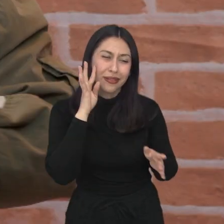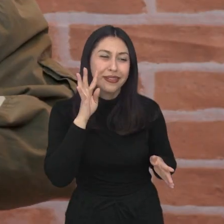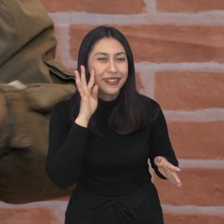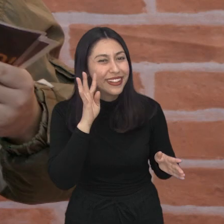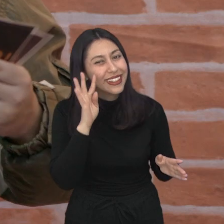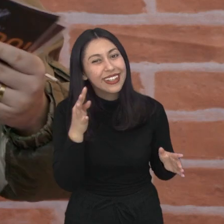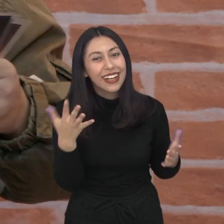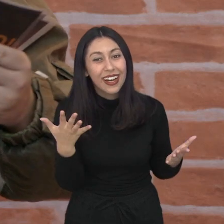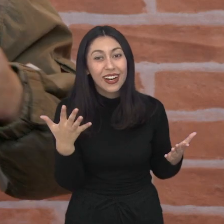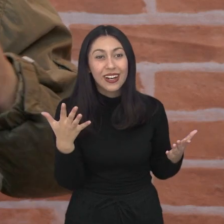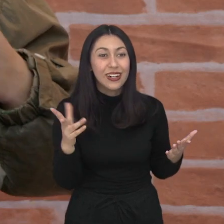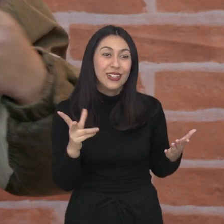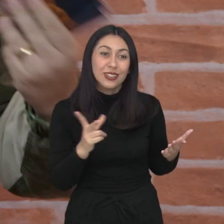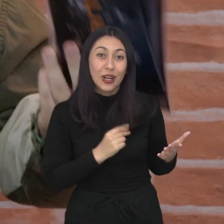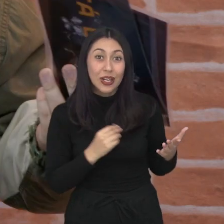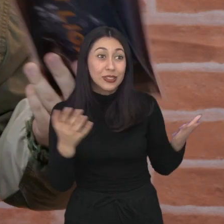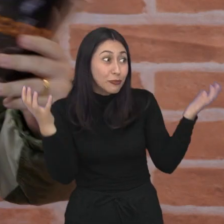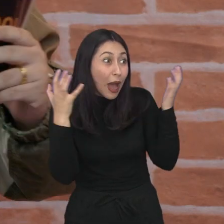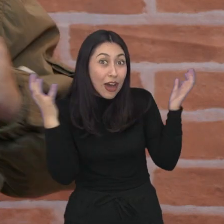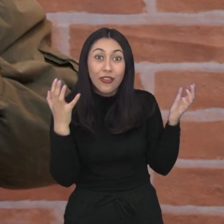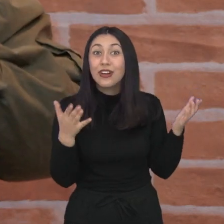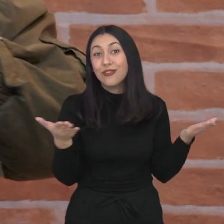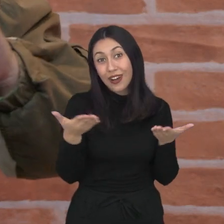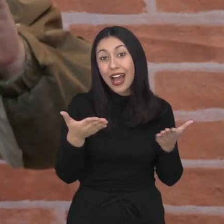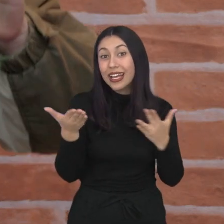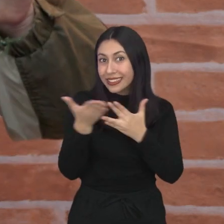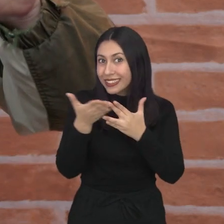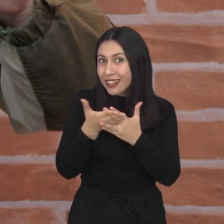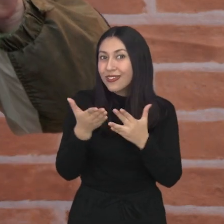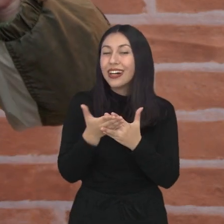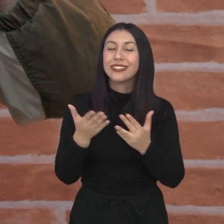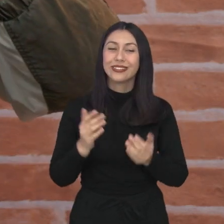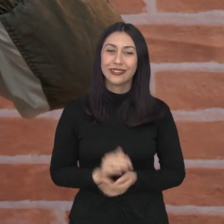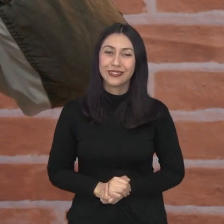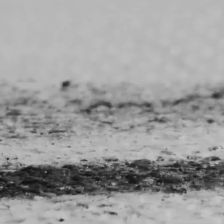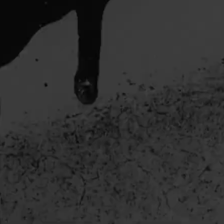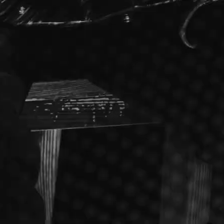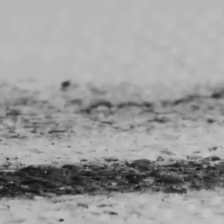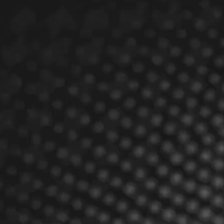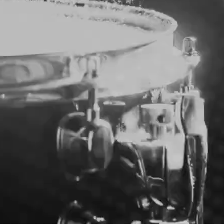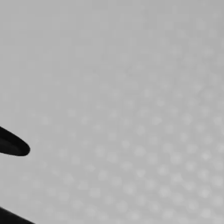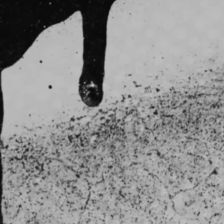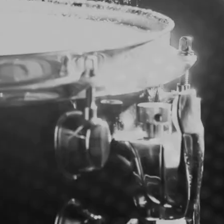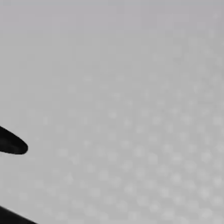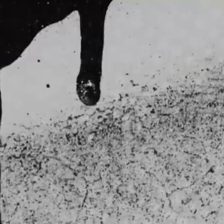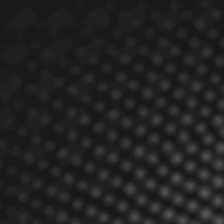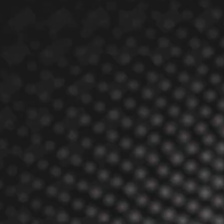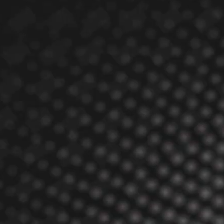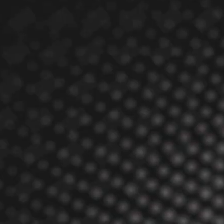legal. Que estão me impressionando pra chamar um intervalo. Eu já Muito volto, generoso, é rápido, no muito terceiro generoso. bloco.